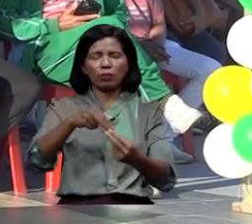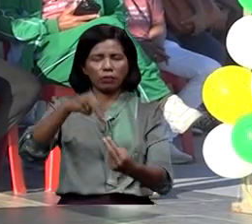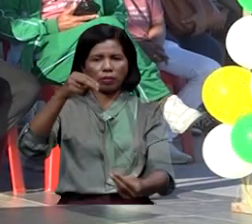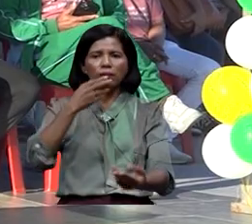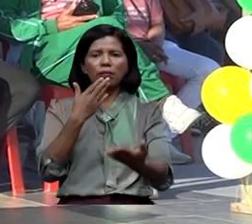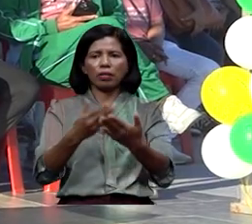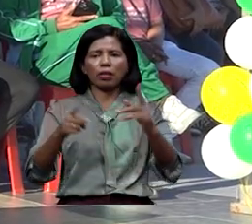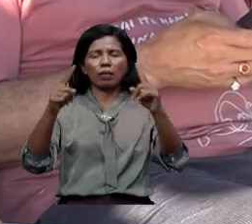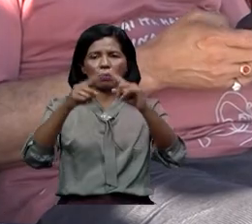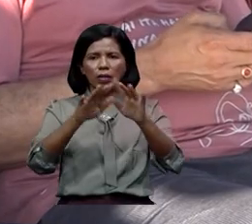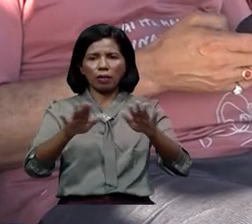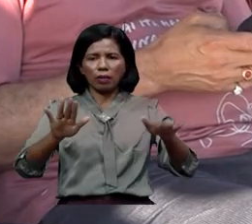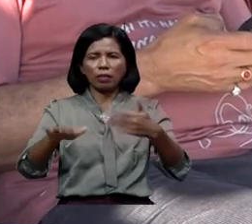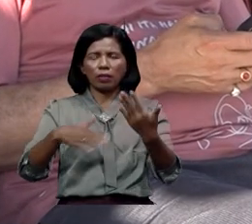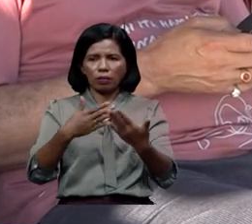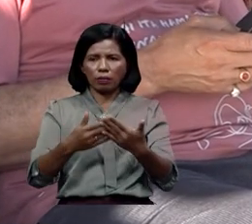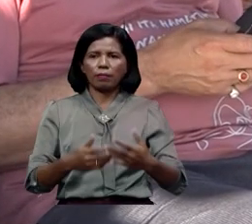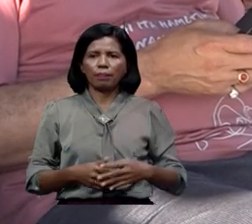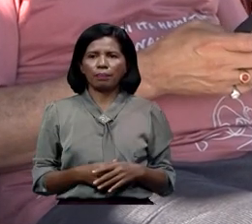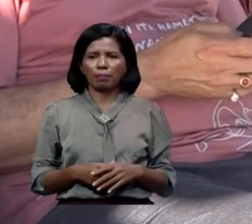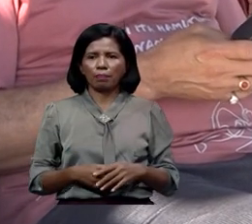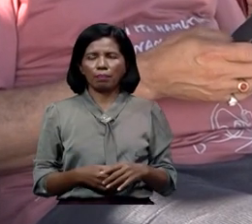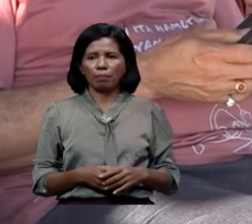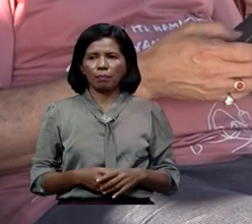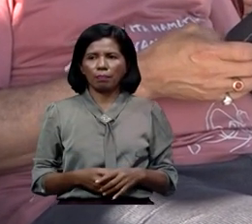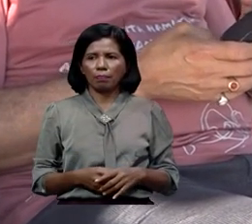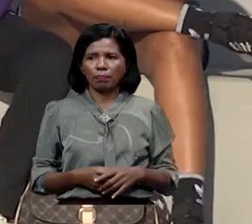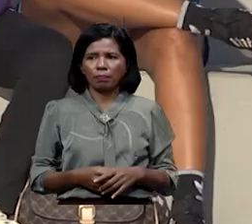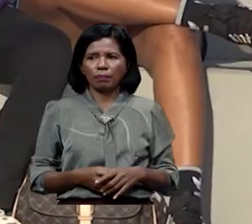dia balabarek sirane be foi Morris Santina de Jesus Tito Silva GMN.